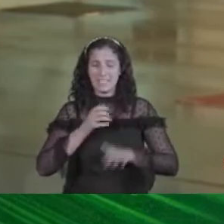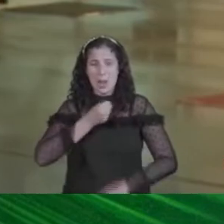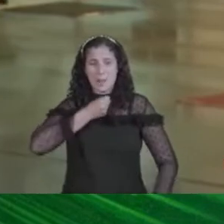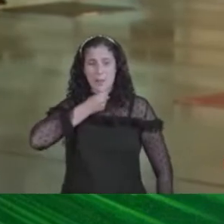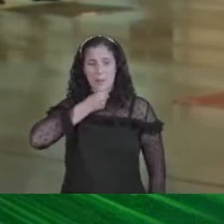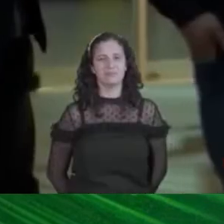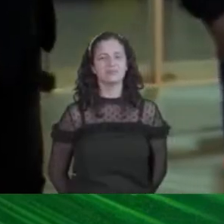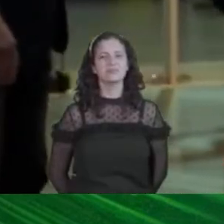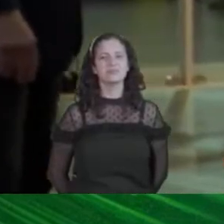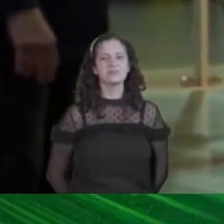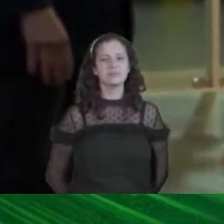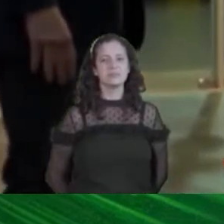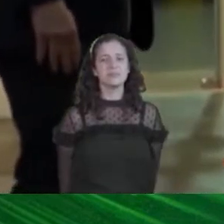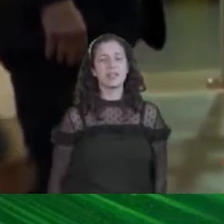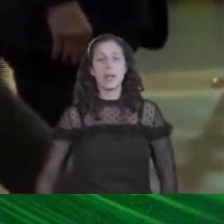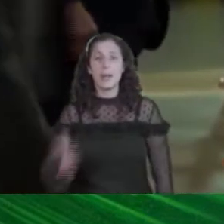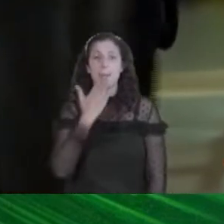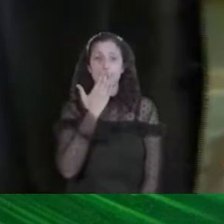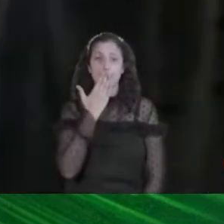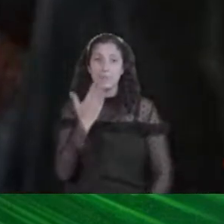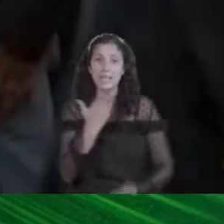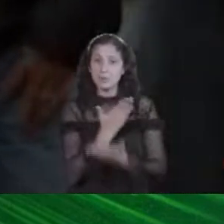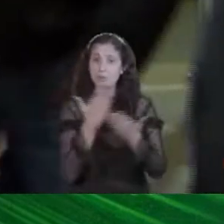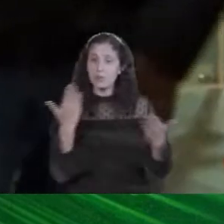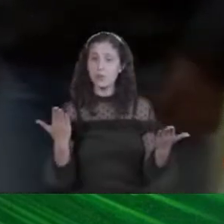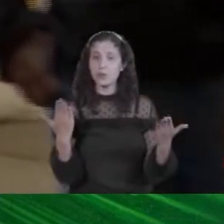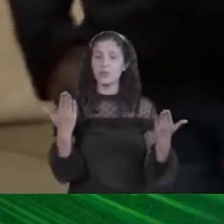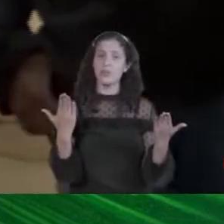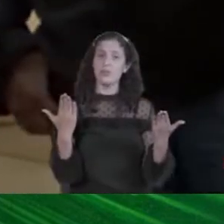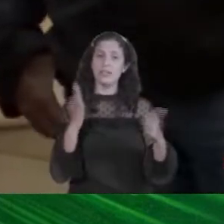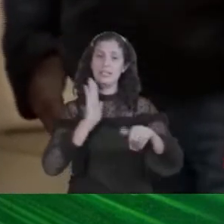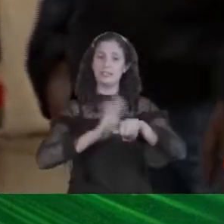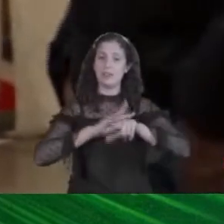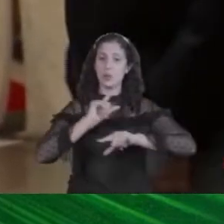não sou eu peço que vocês providenciam